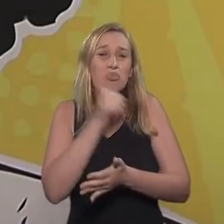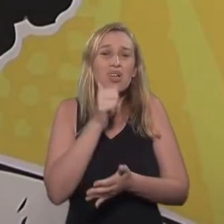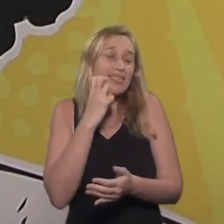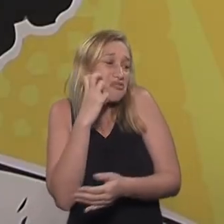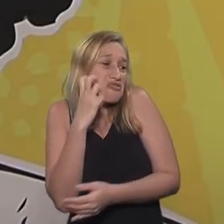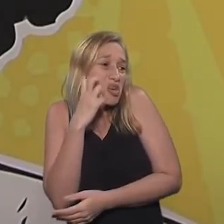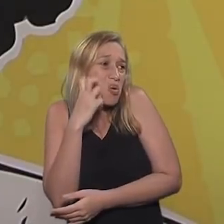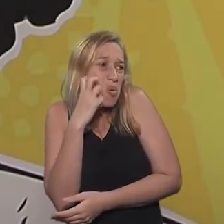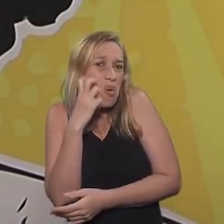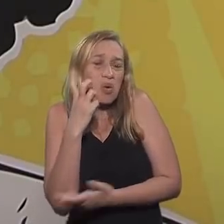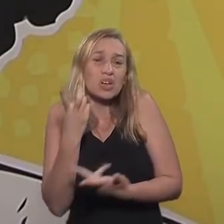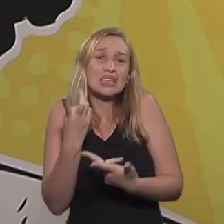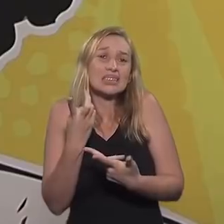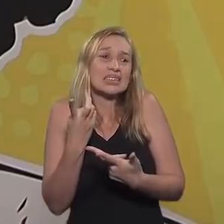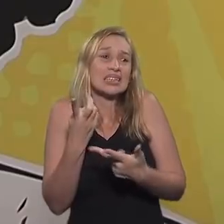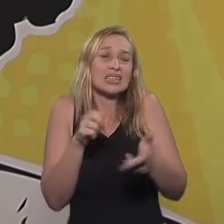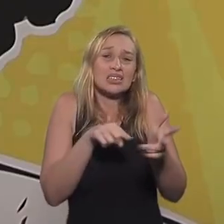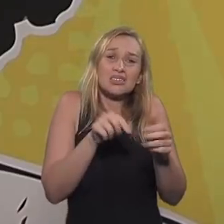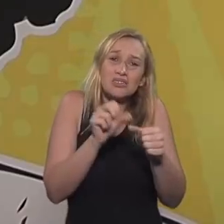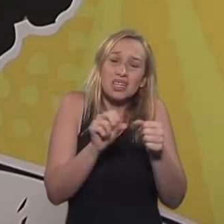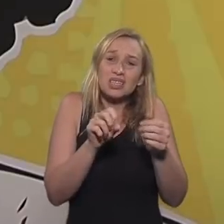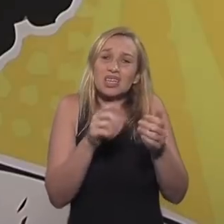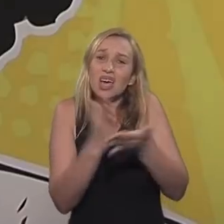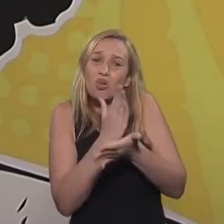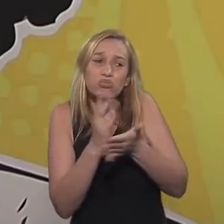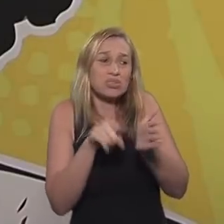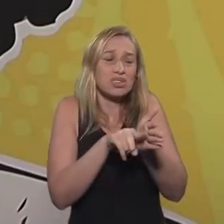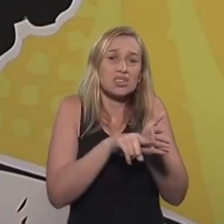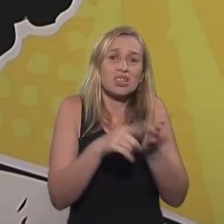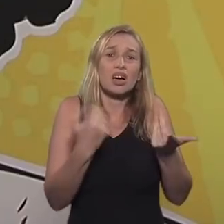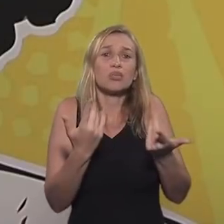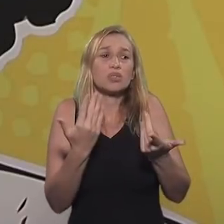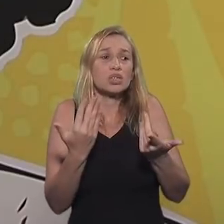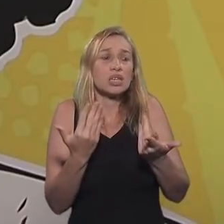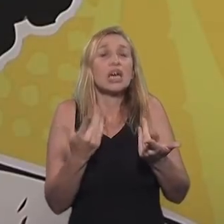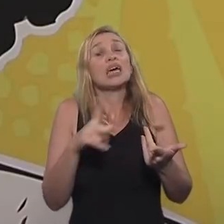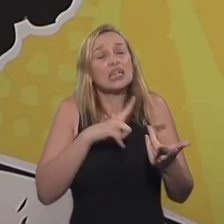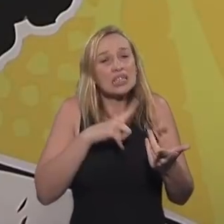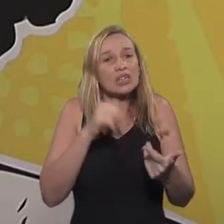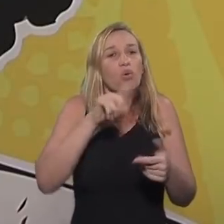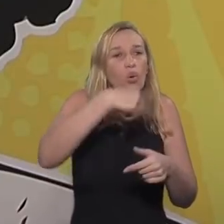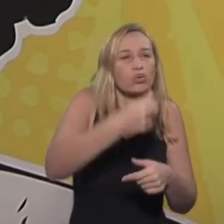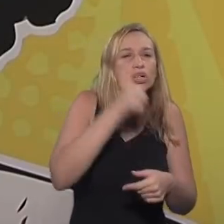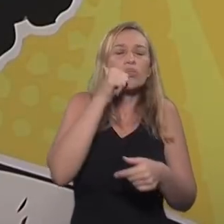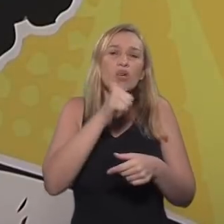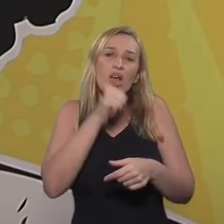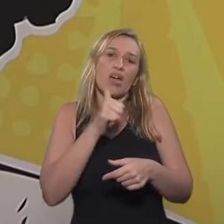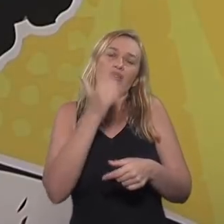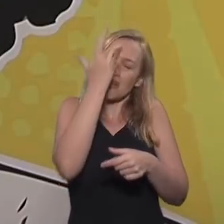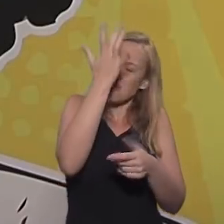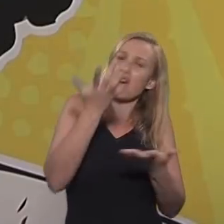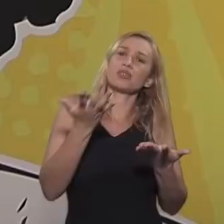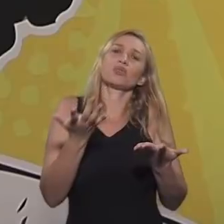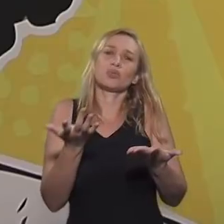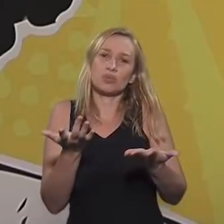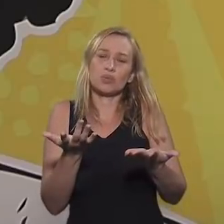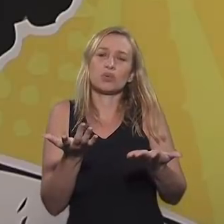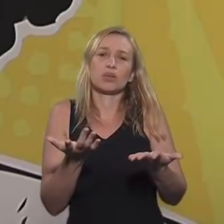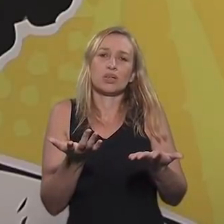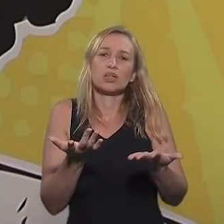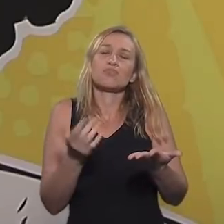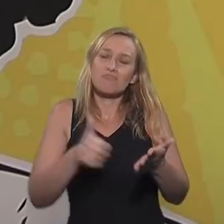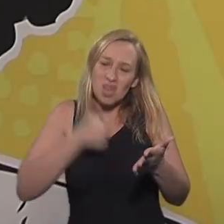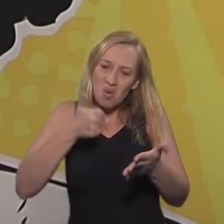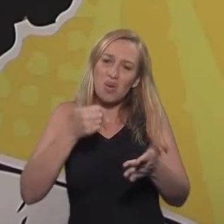é fundamental, porque muitas das vezes a mulher tem vergonha, né, de prestar esses exames, e tendo o efetivo de